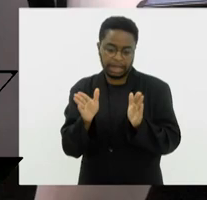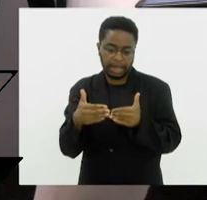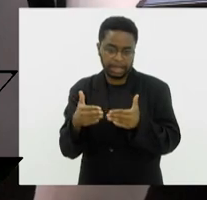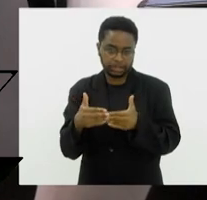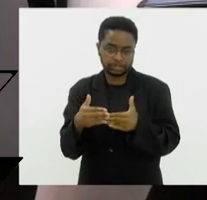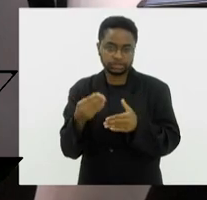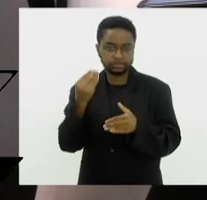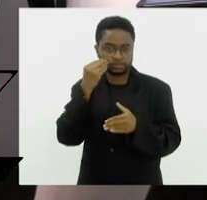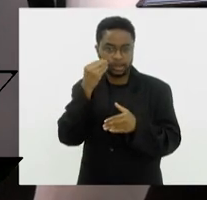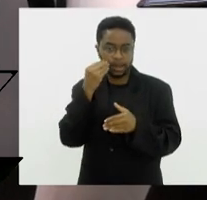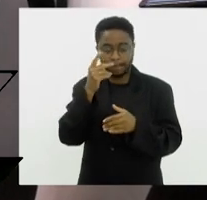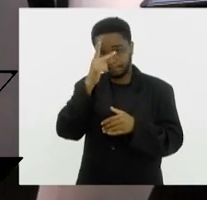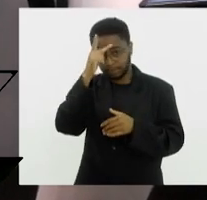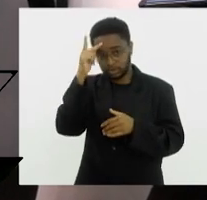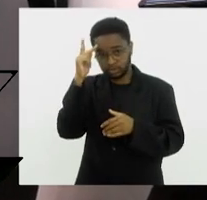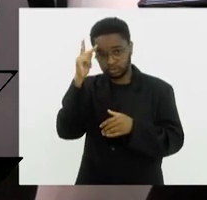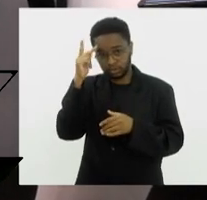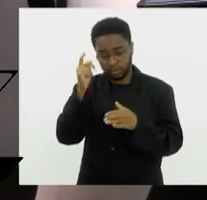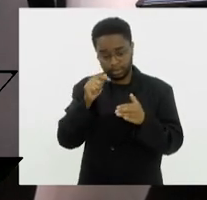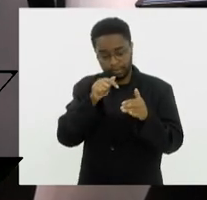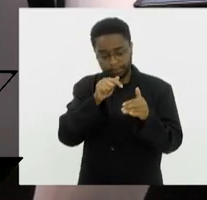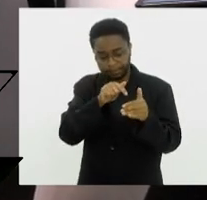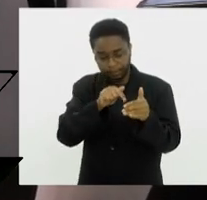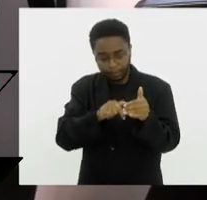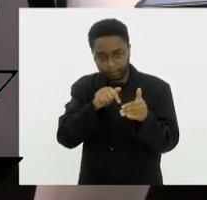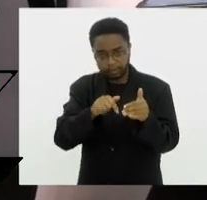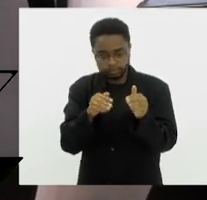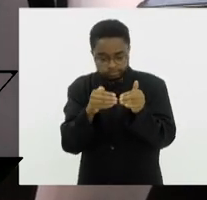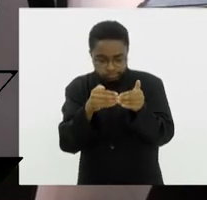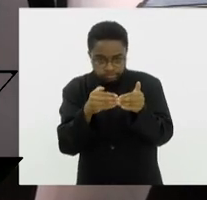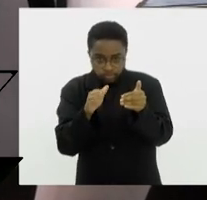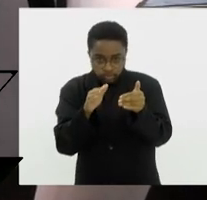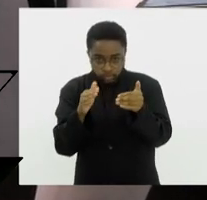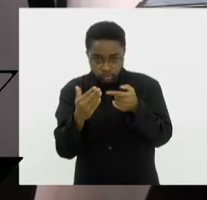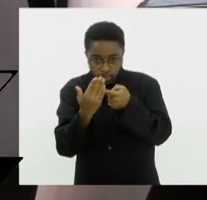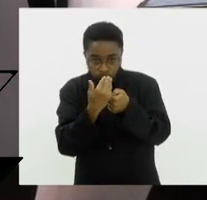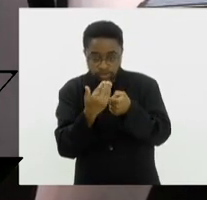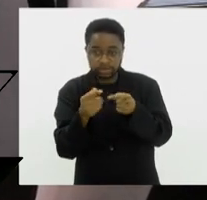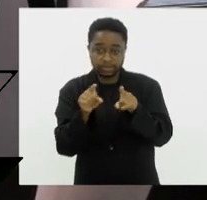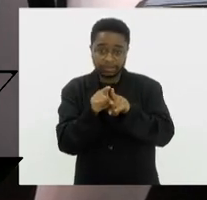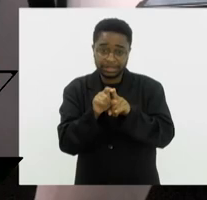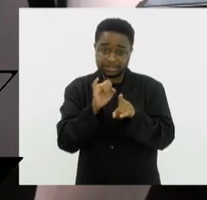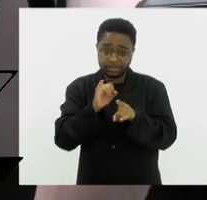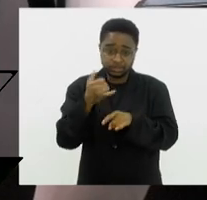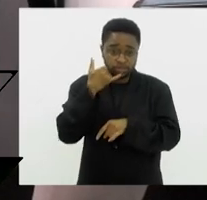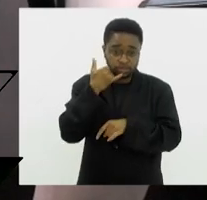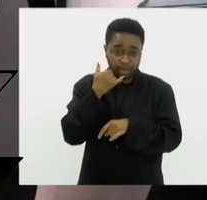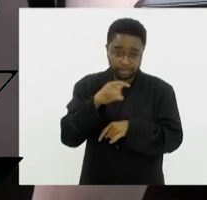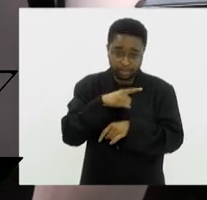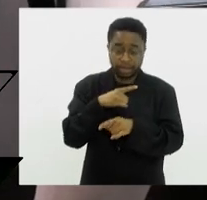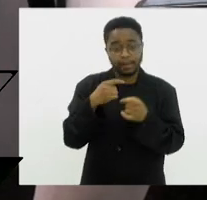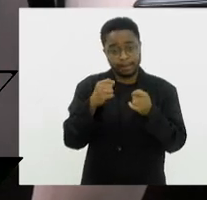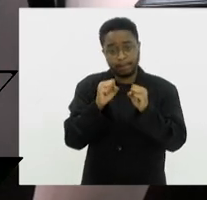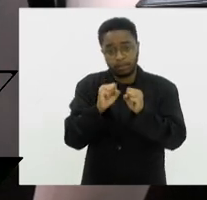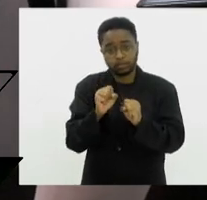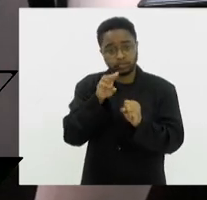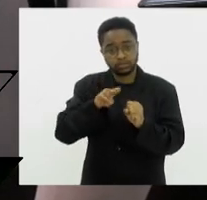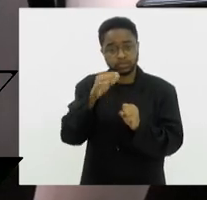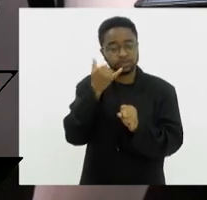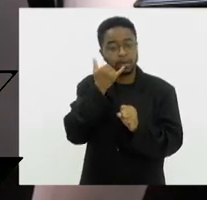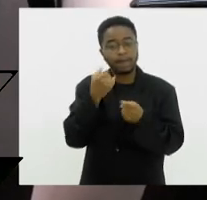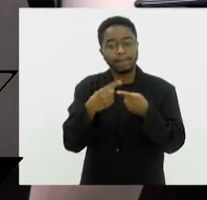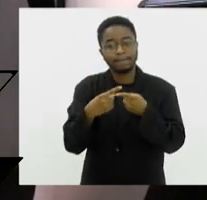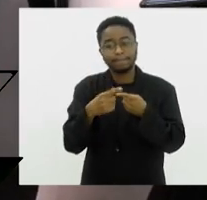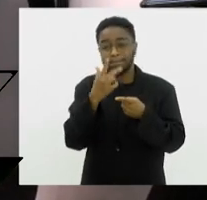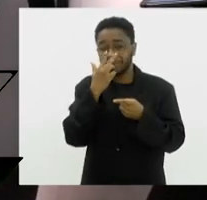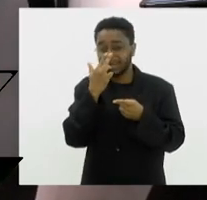que a pessoa possa digitar a senha com proteção. Inclusive, se a senha estiver no celular, que ela possa apoiar o celular ali para fazer isso. Porque me parece